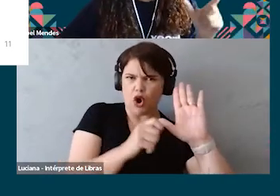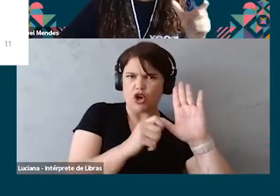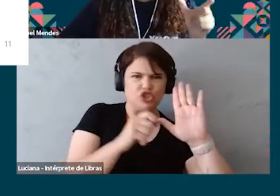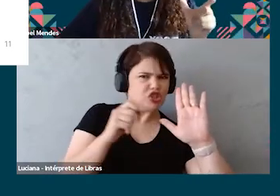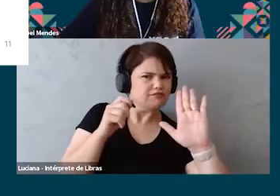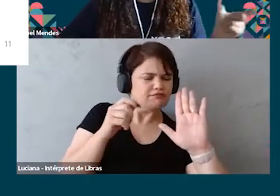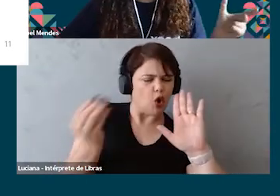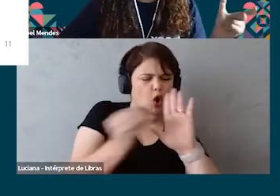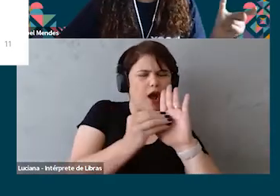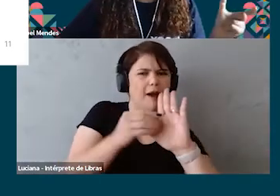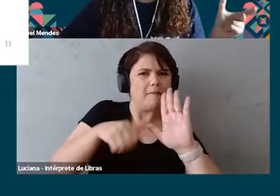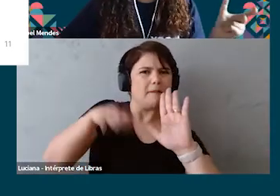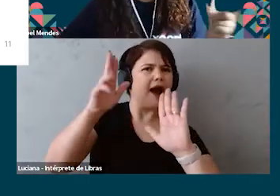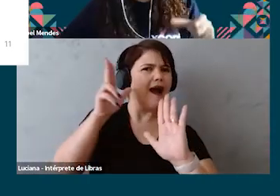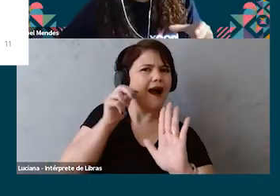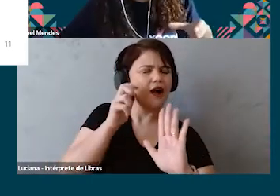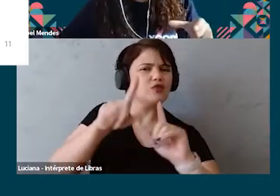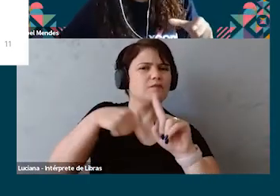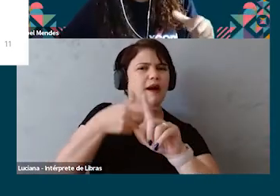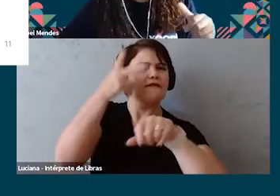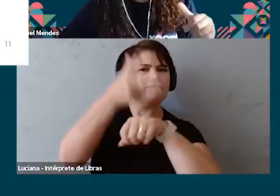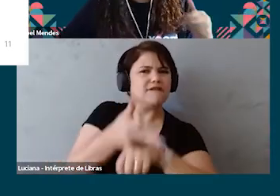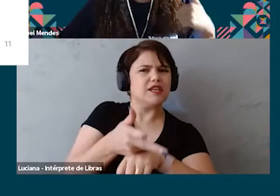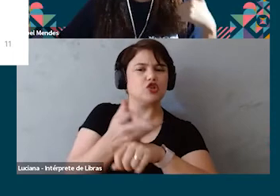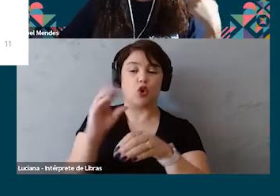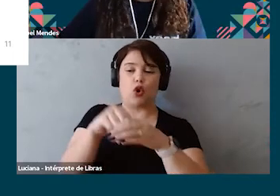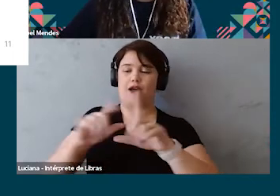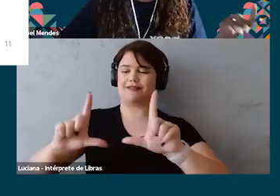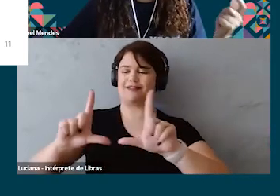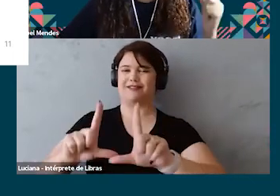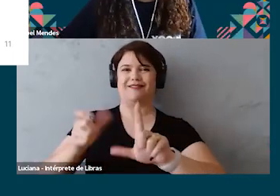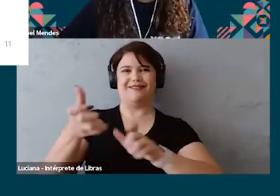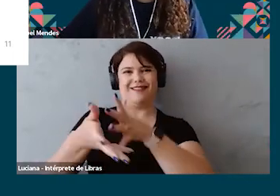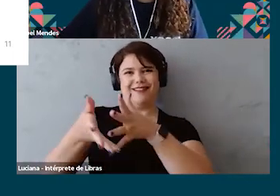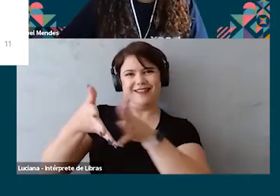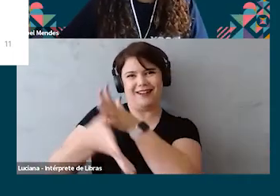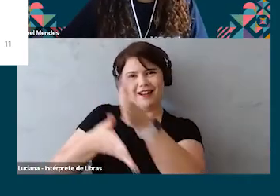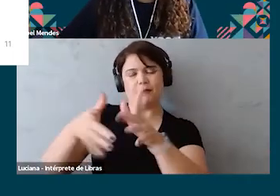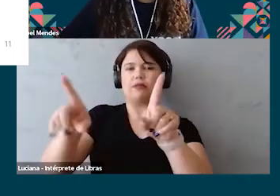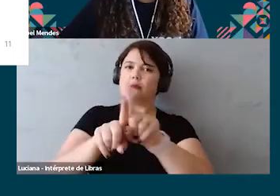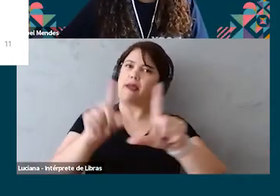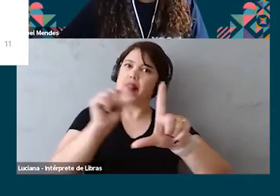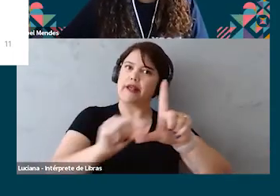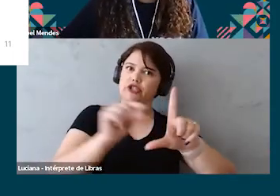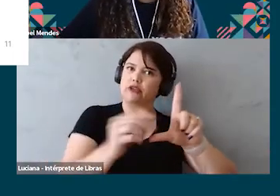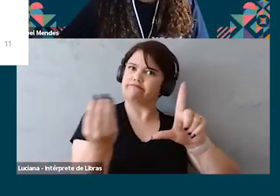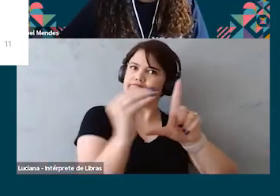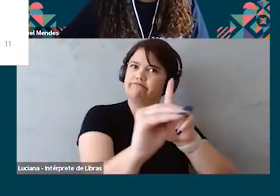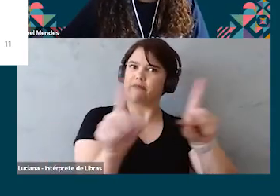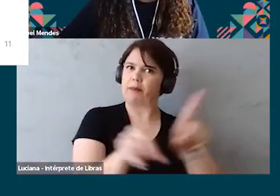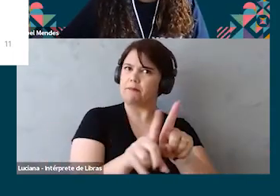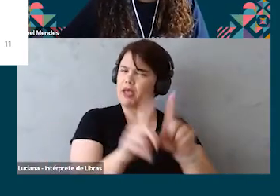não posso colocar um áudio referente a esse texto? Eu não posso colocar um vídeo com janela de libras e também com legenda?